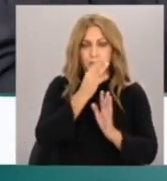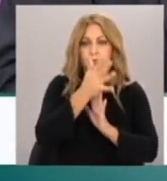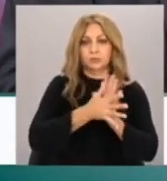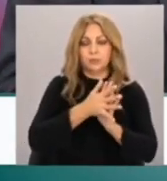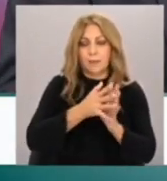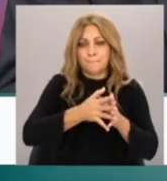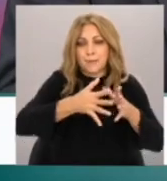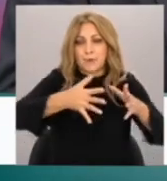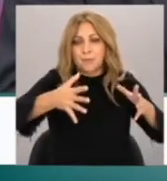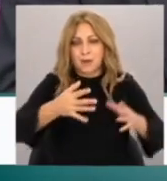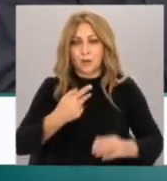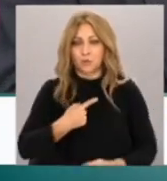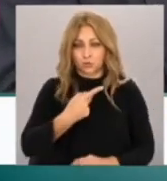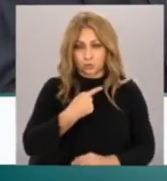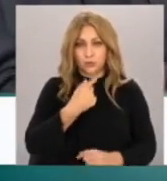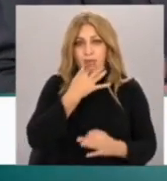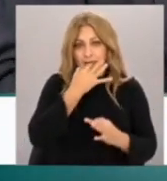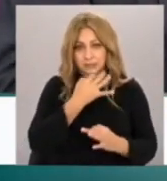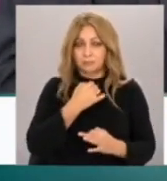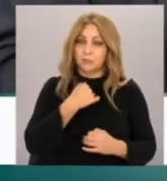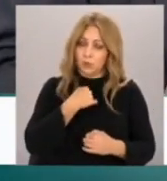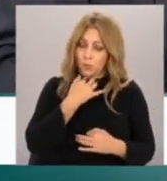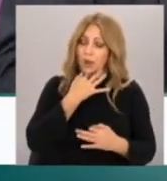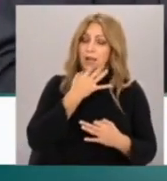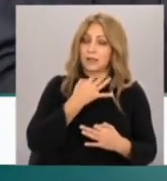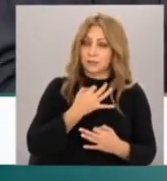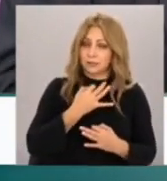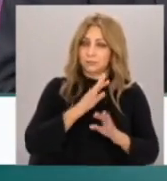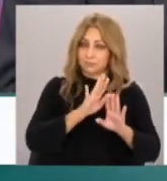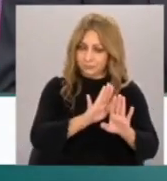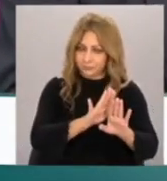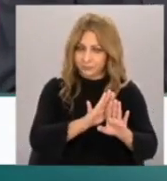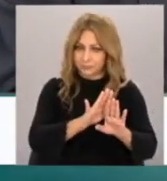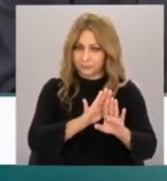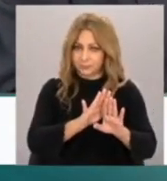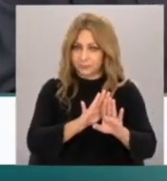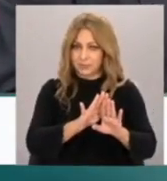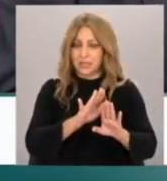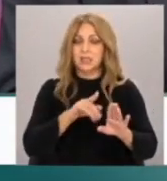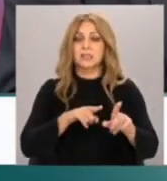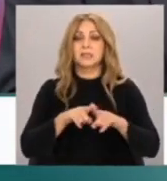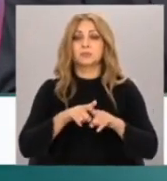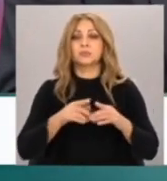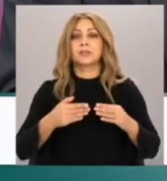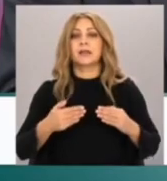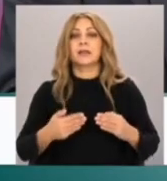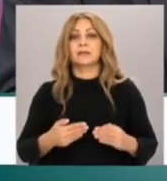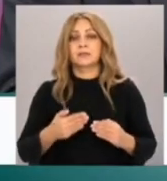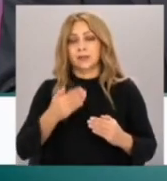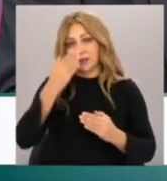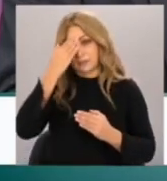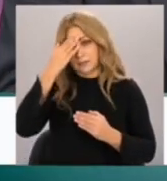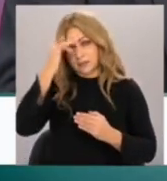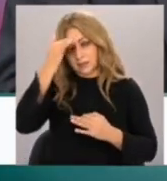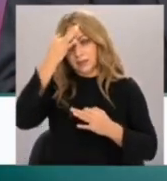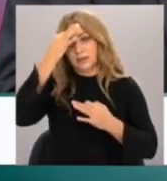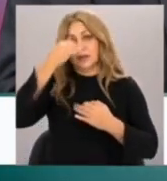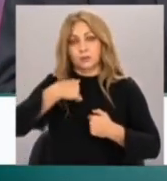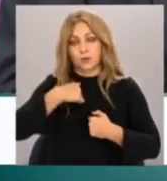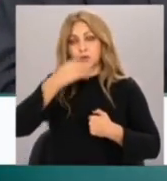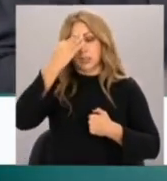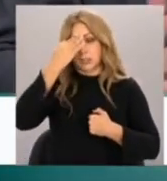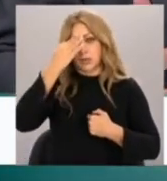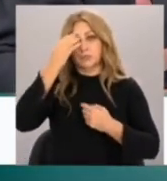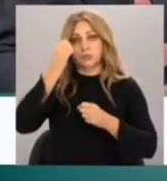comia é isso que acreditamos as duas coisas que eu acredito nisso são tão frios e é isso que é feito a política Confecções defender aquilo que